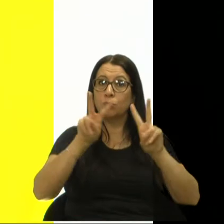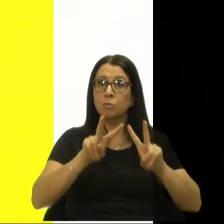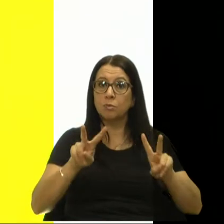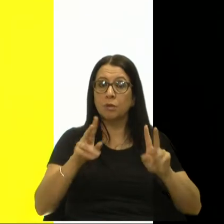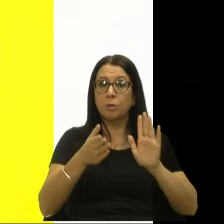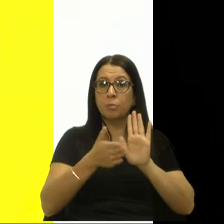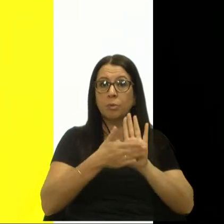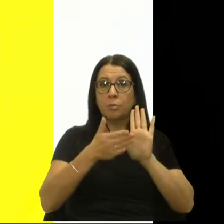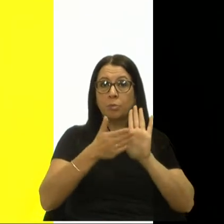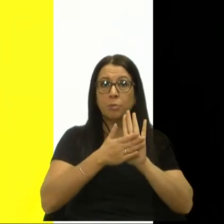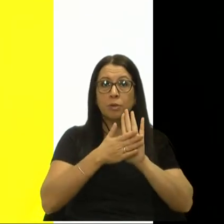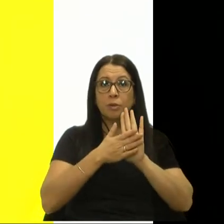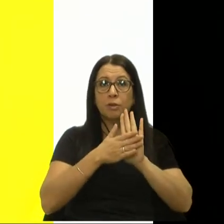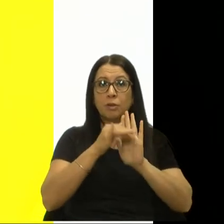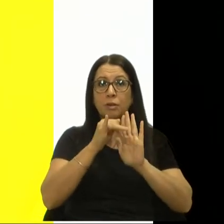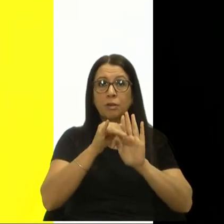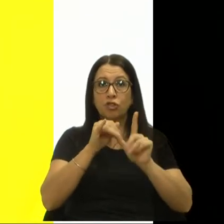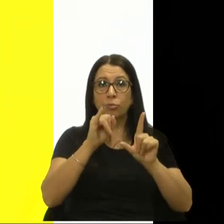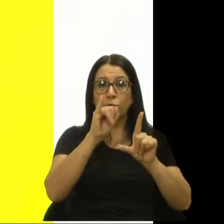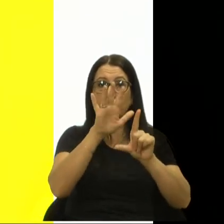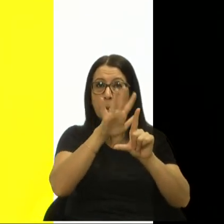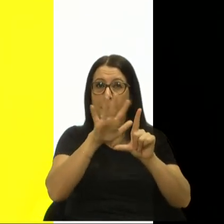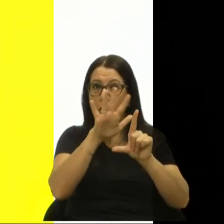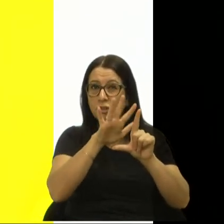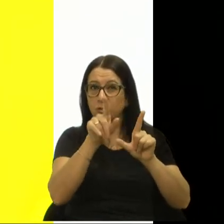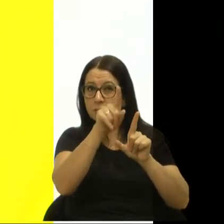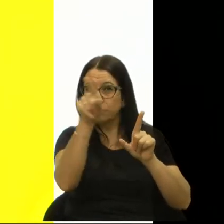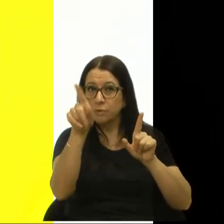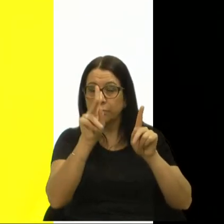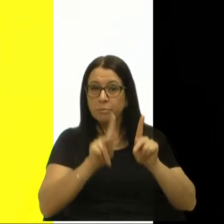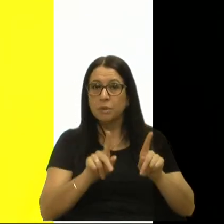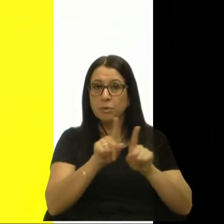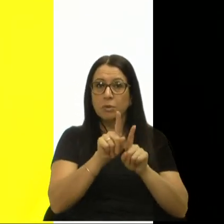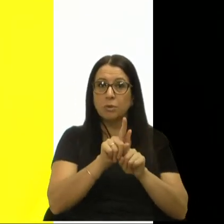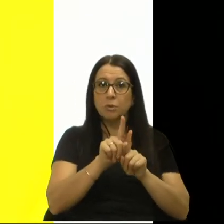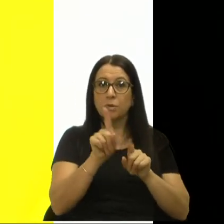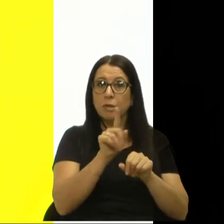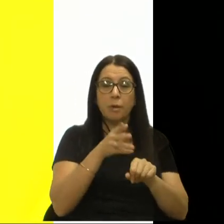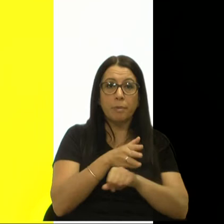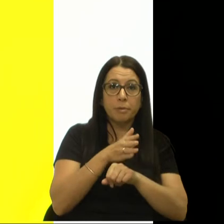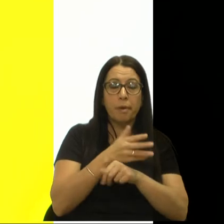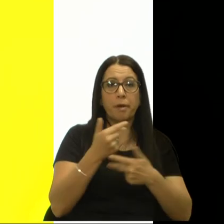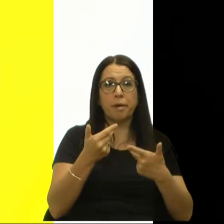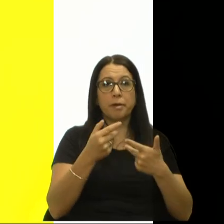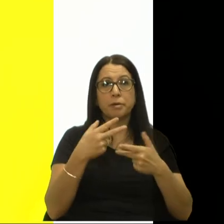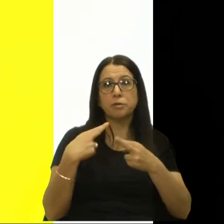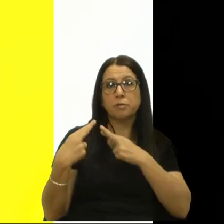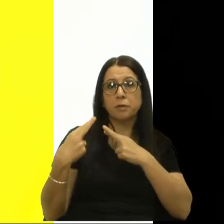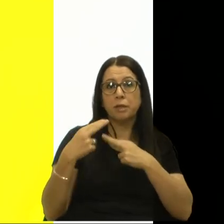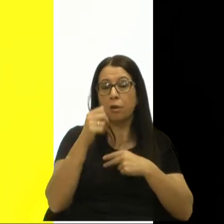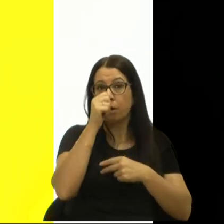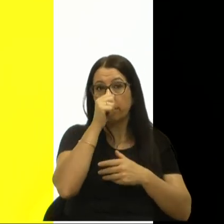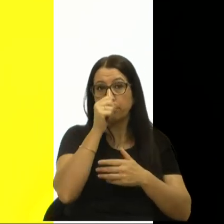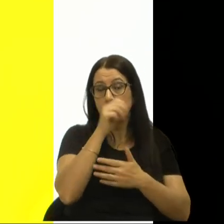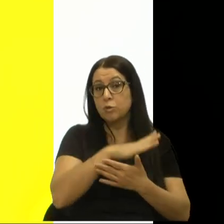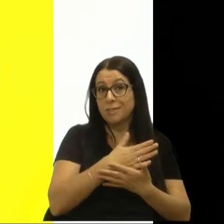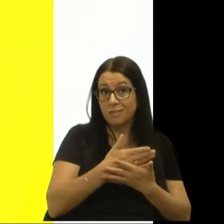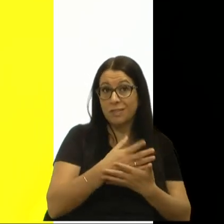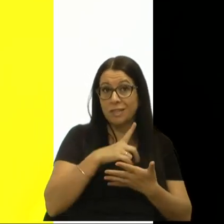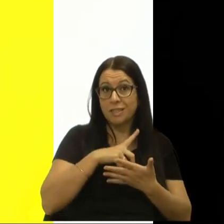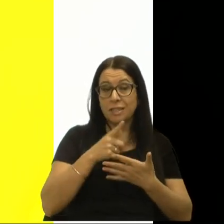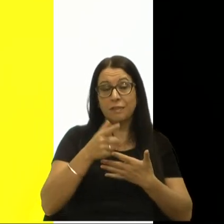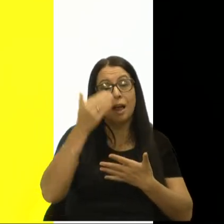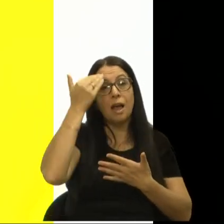uma leitura de imagem ao jovem e às pessoas que não participaram ou já estiveram em uma relação abusiva, para que venham